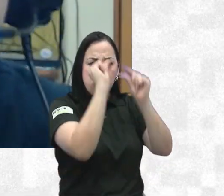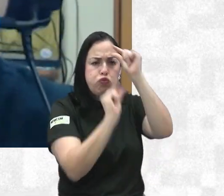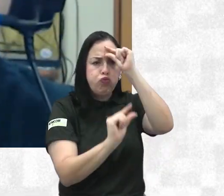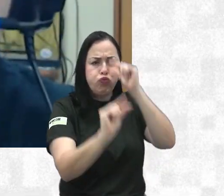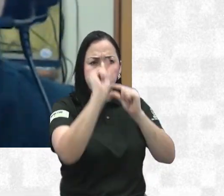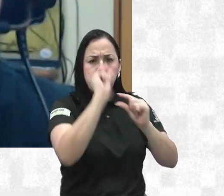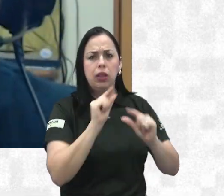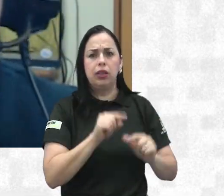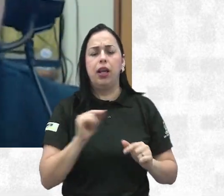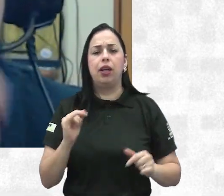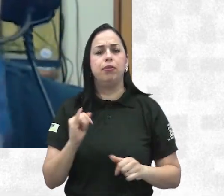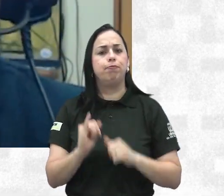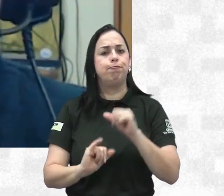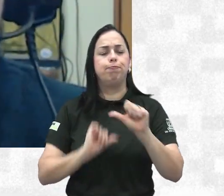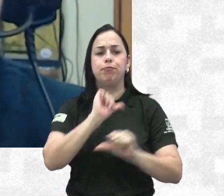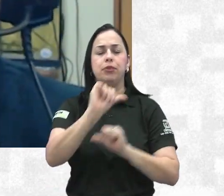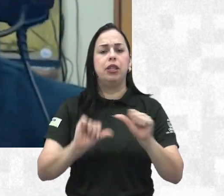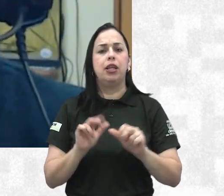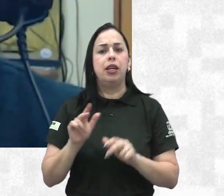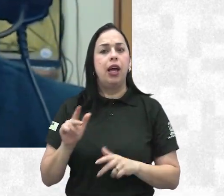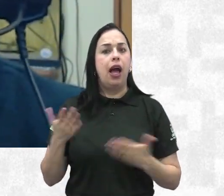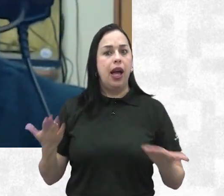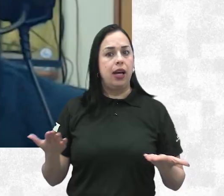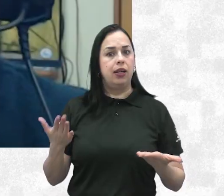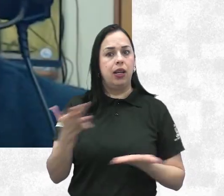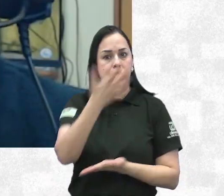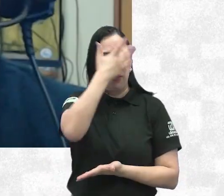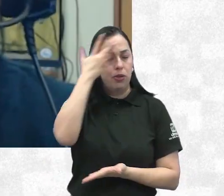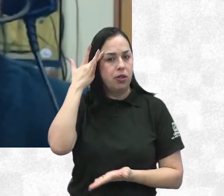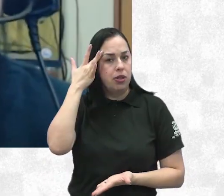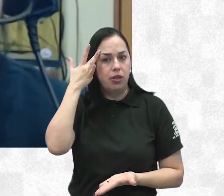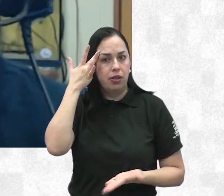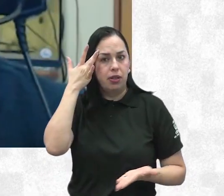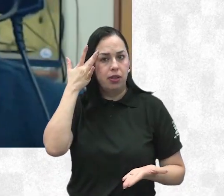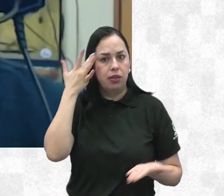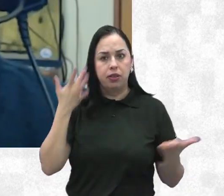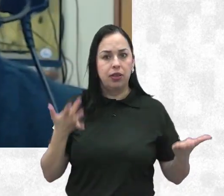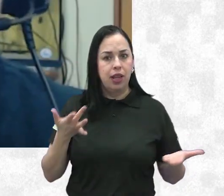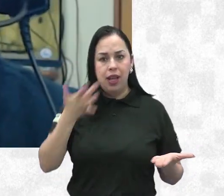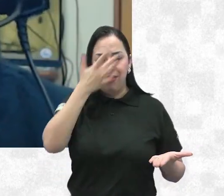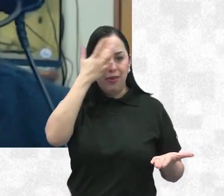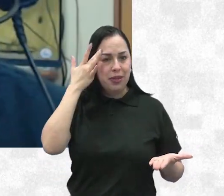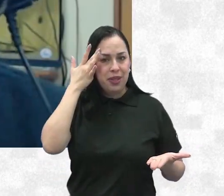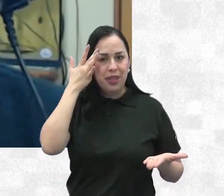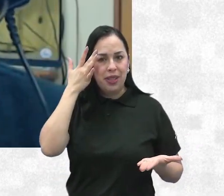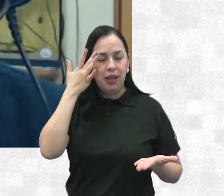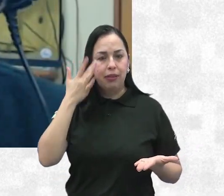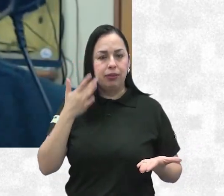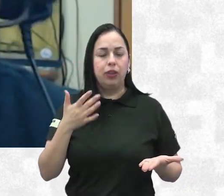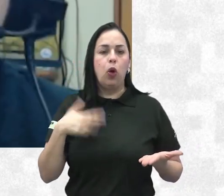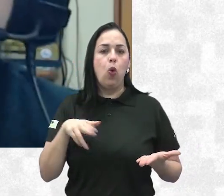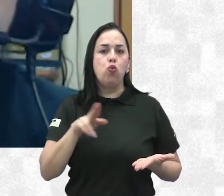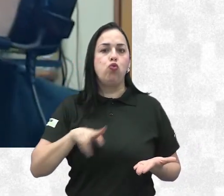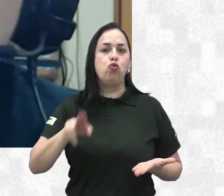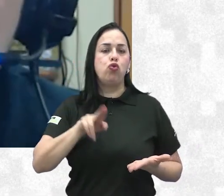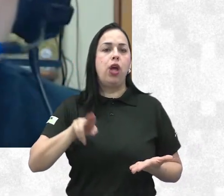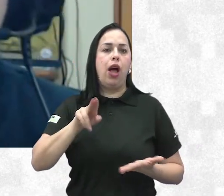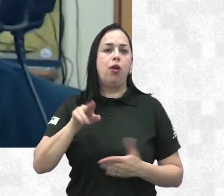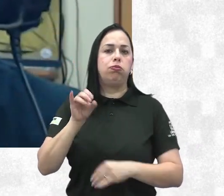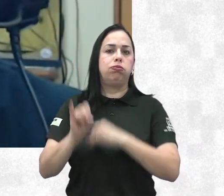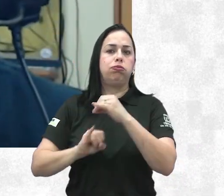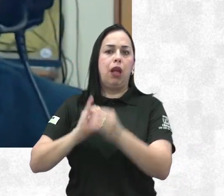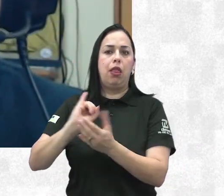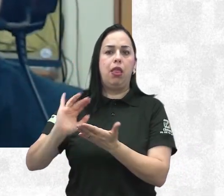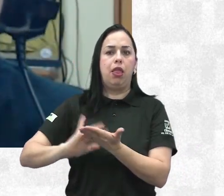muito importante, né? Então, as pessoas, como que caracteriza ela, né? Essas pessoas, elas passam mais tempo